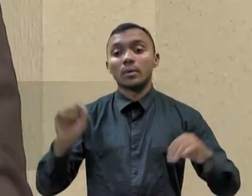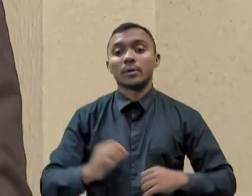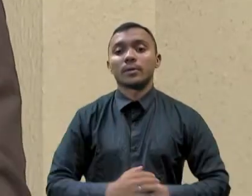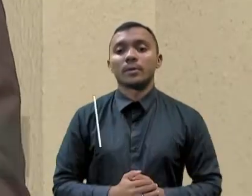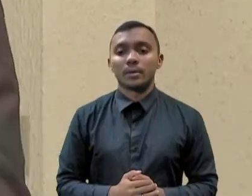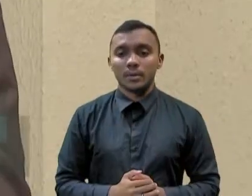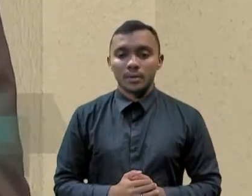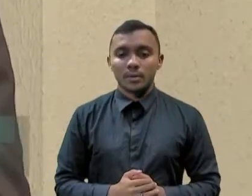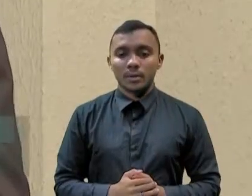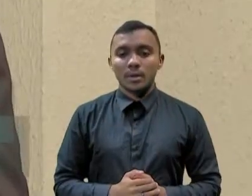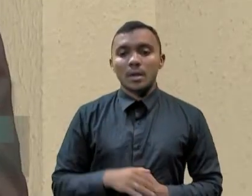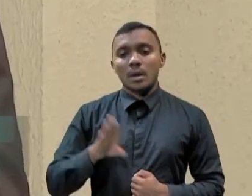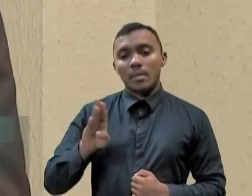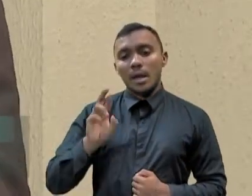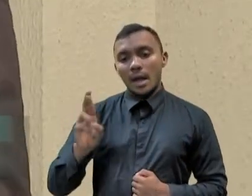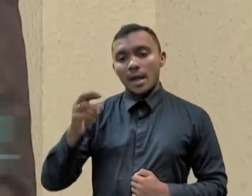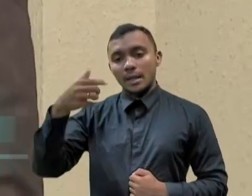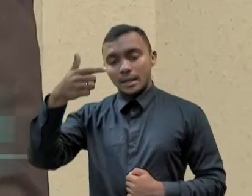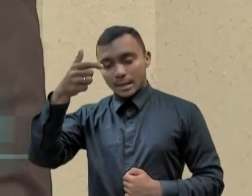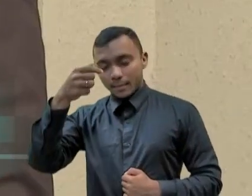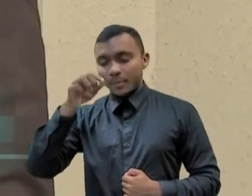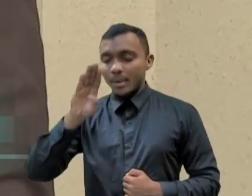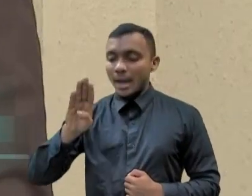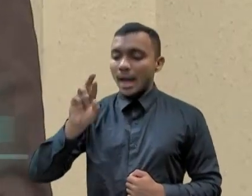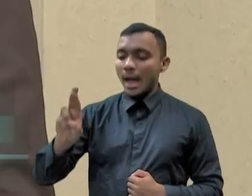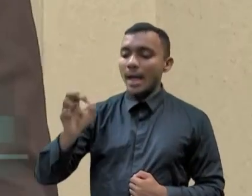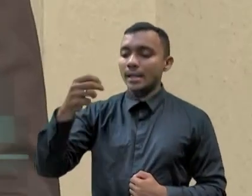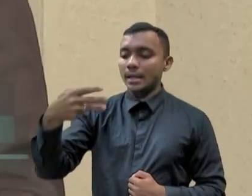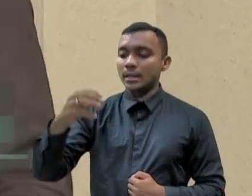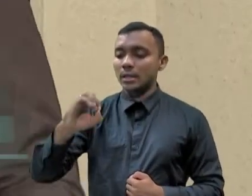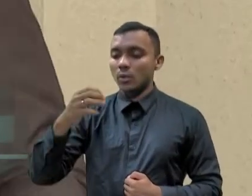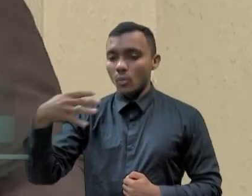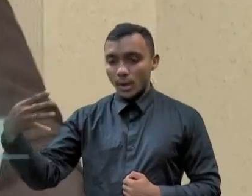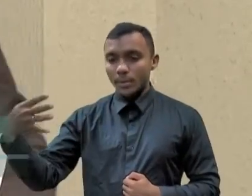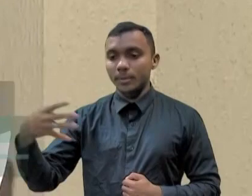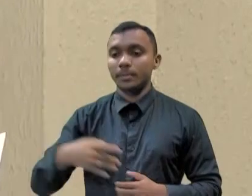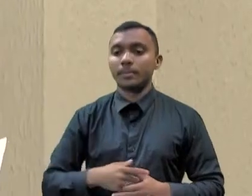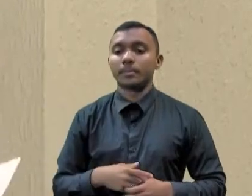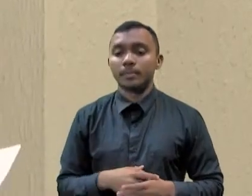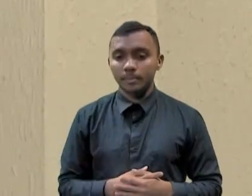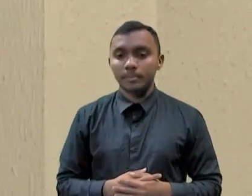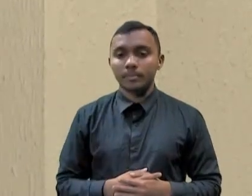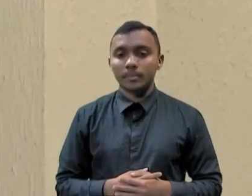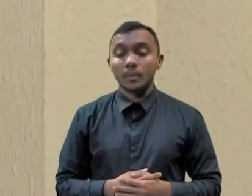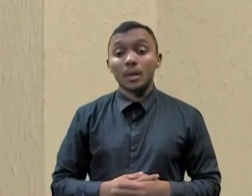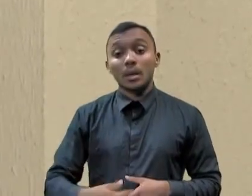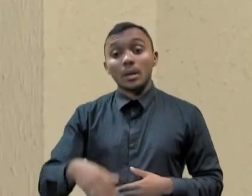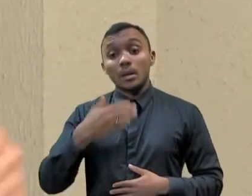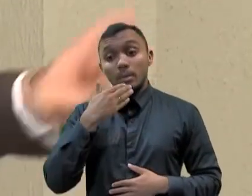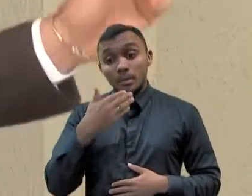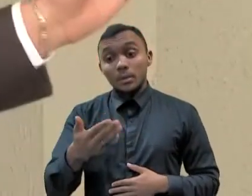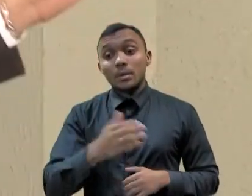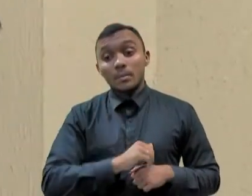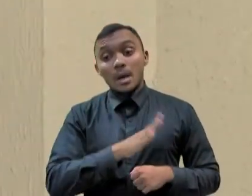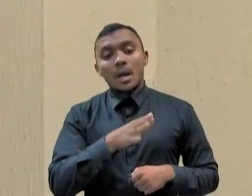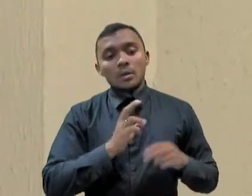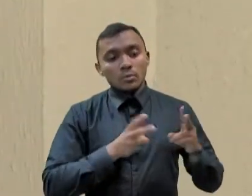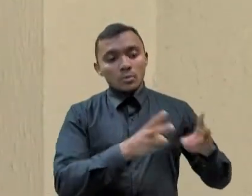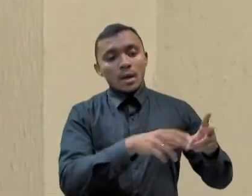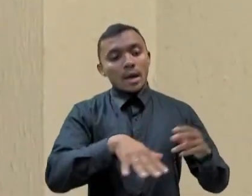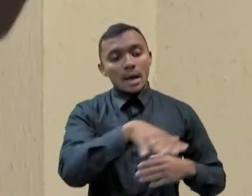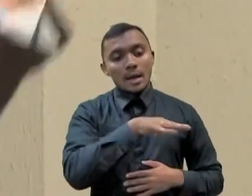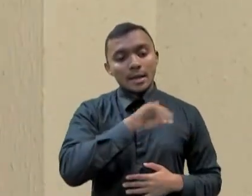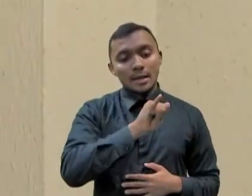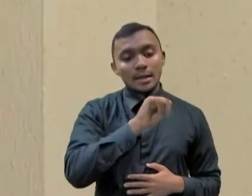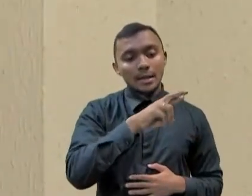da BR-304 de Aracati a Mossoró. Peço aqui que essa duplicação também se estenda de Aracati a